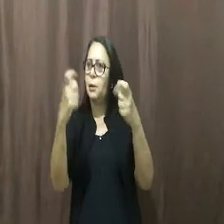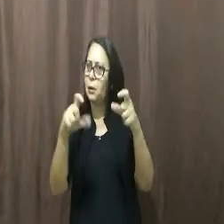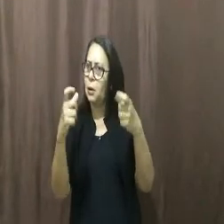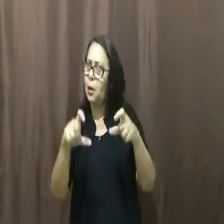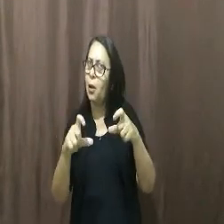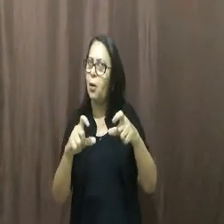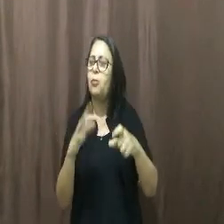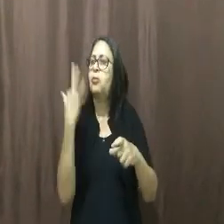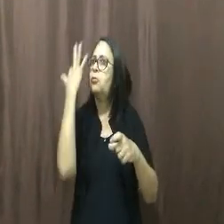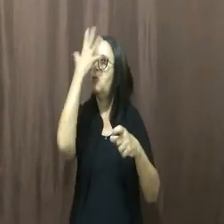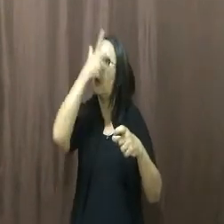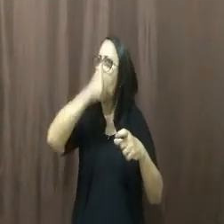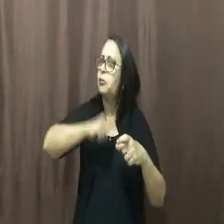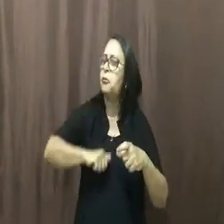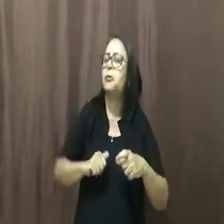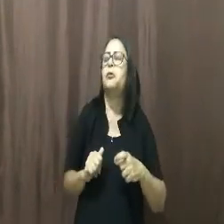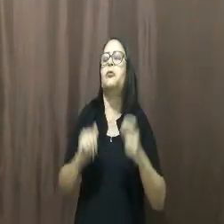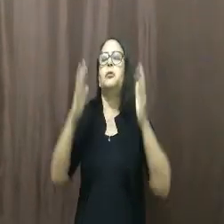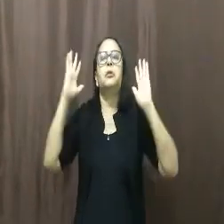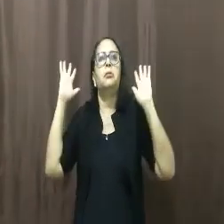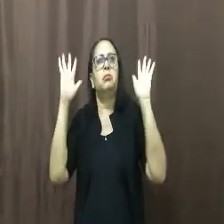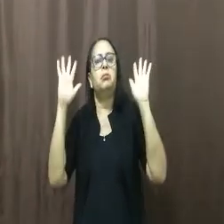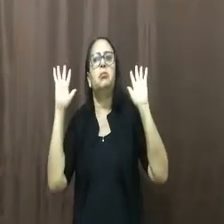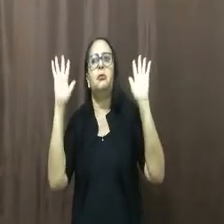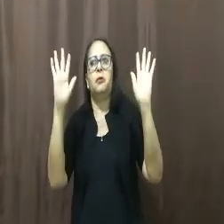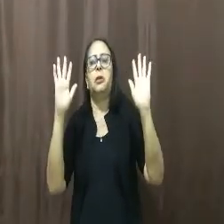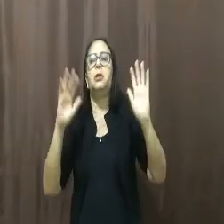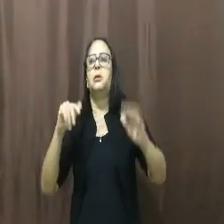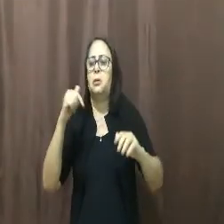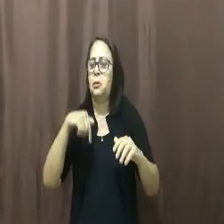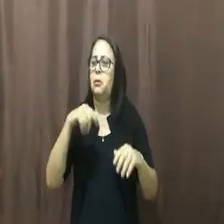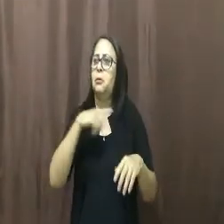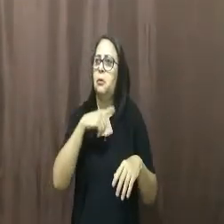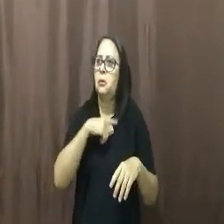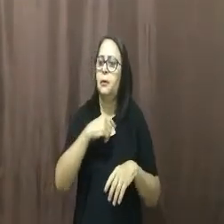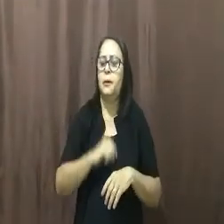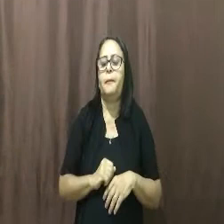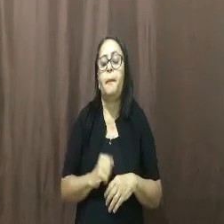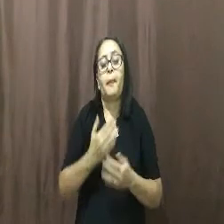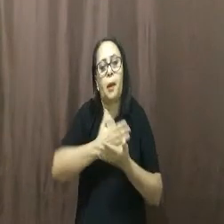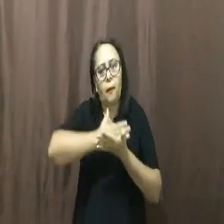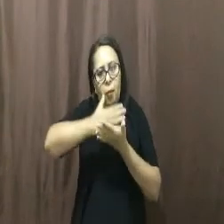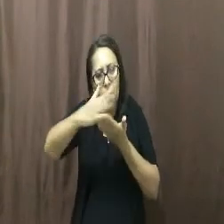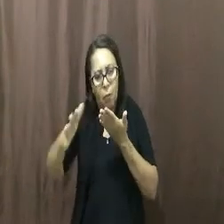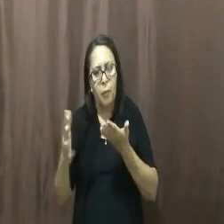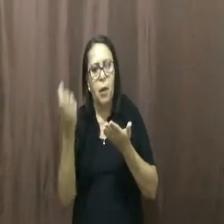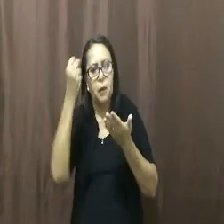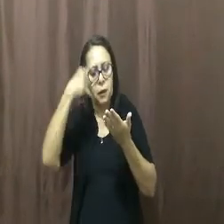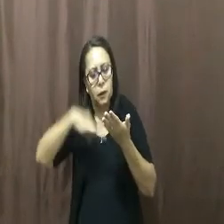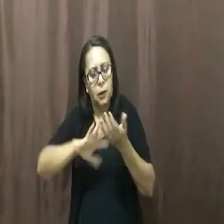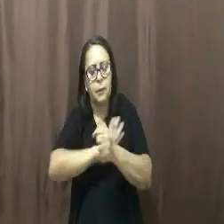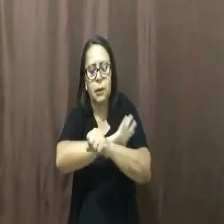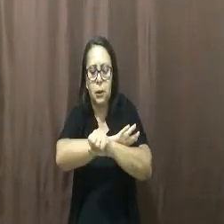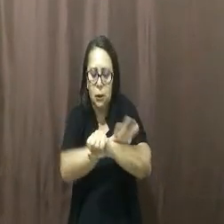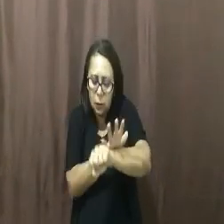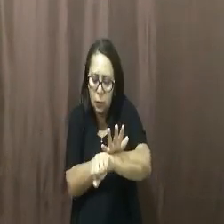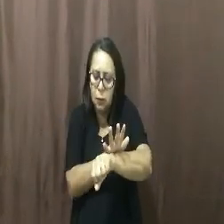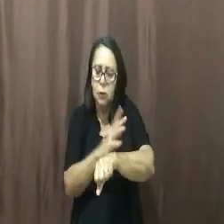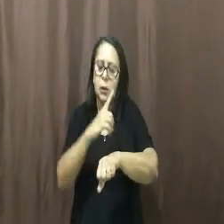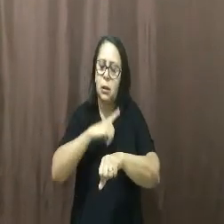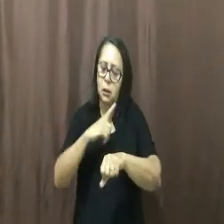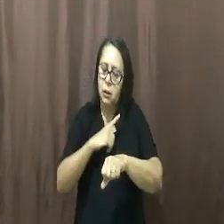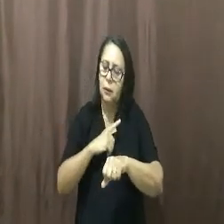pedaço do paraíso. Os anjos voam neste local. Então eu começo falando que o racismo existe,